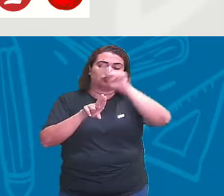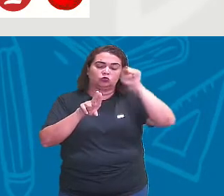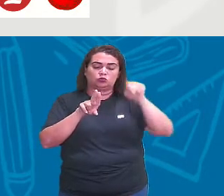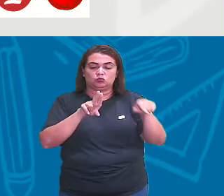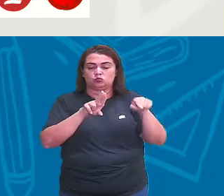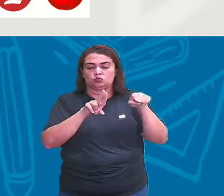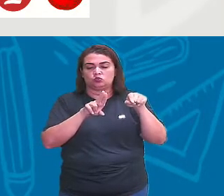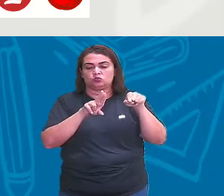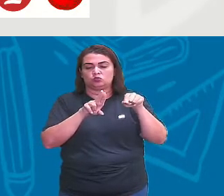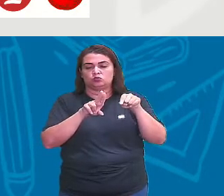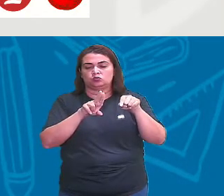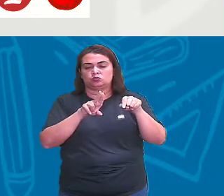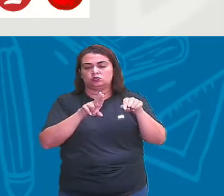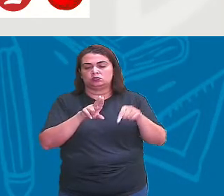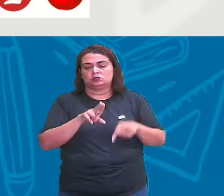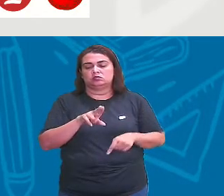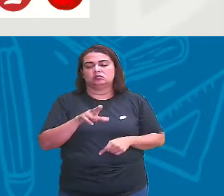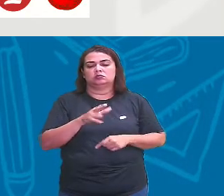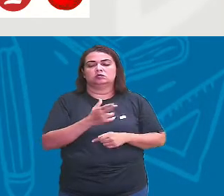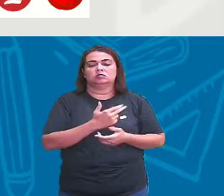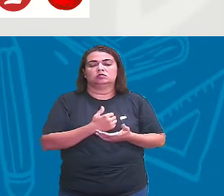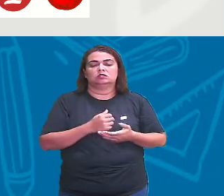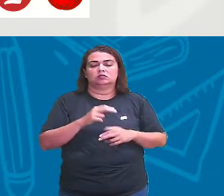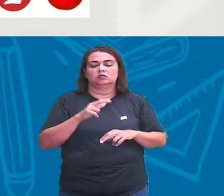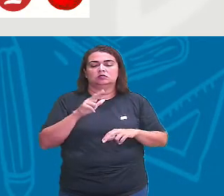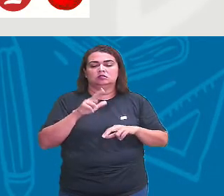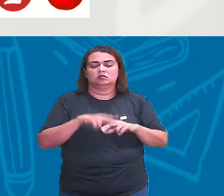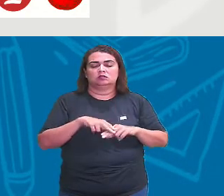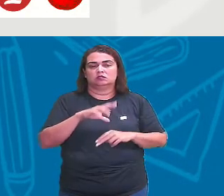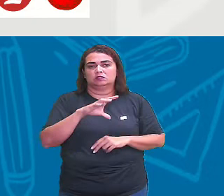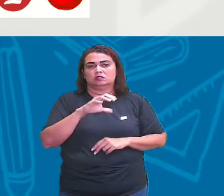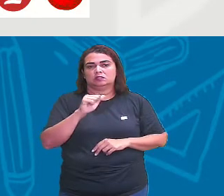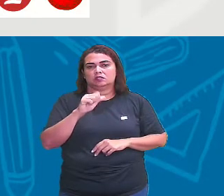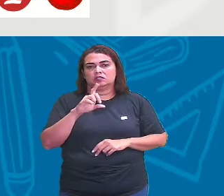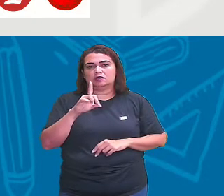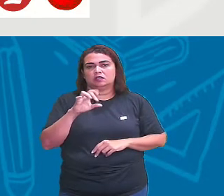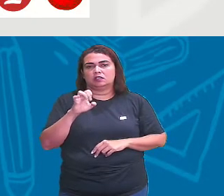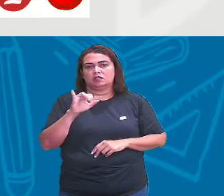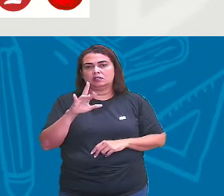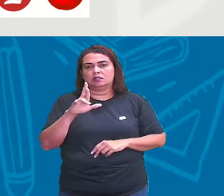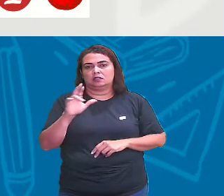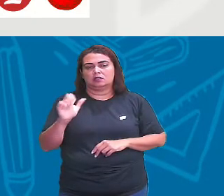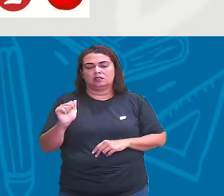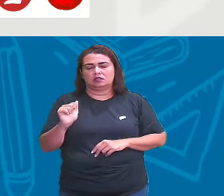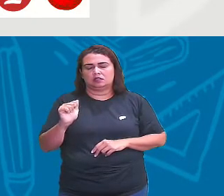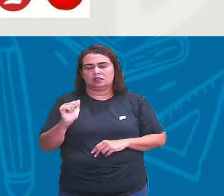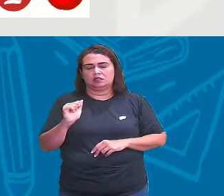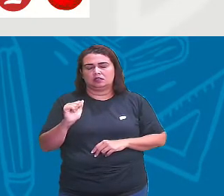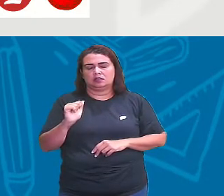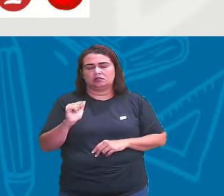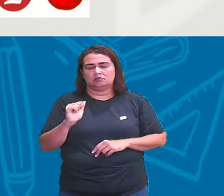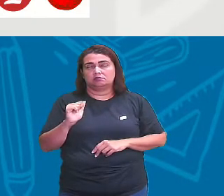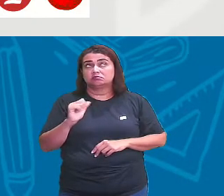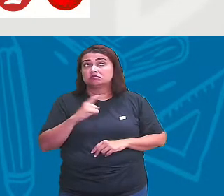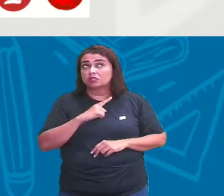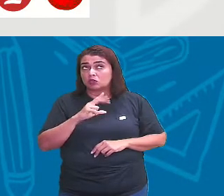e tem um outro desenho do outro lado. Tem uma cadeira. Tem letra